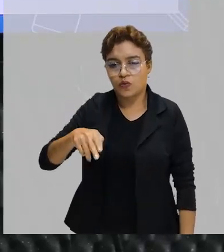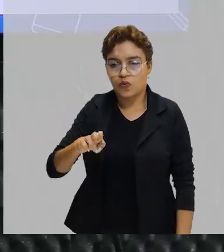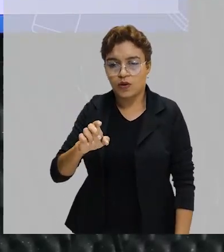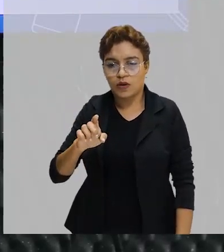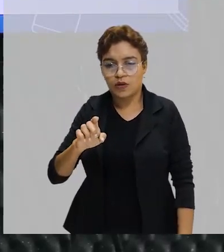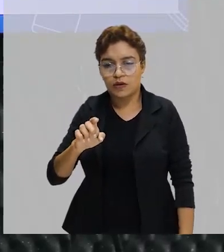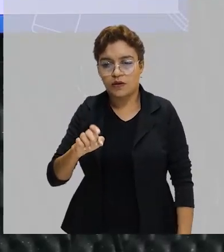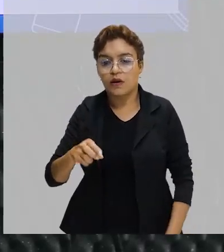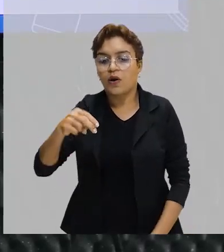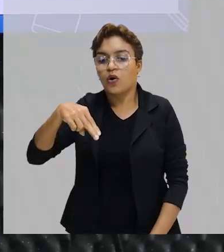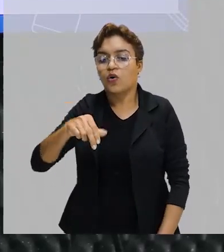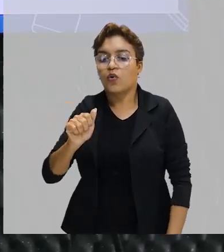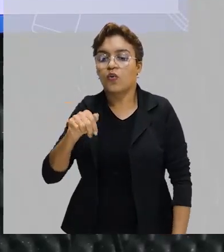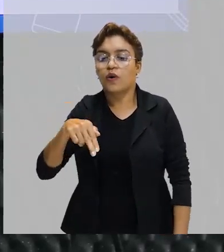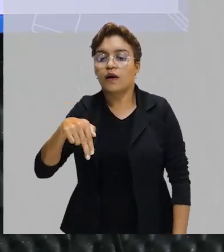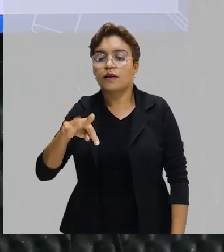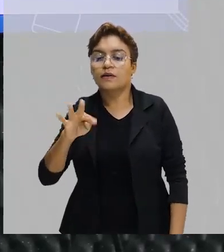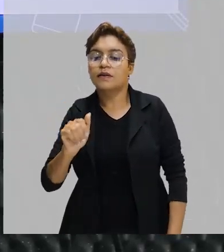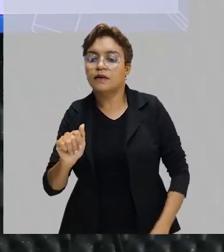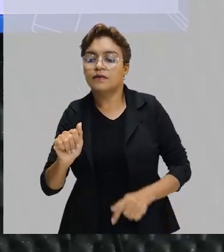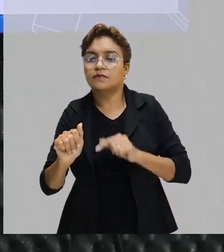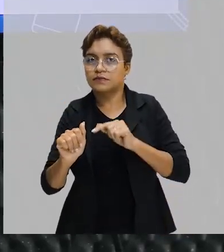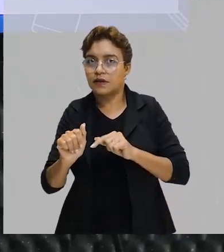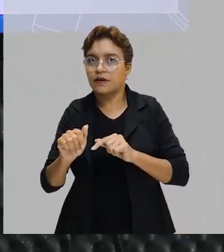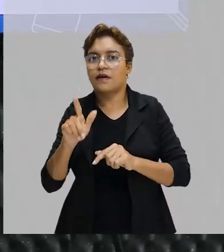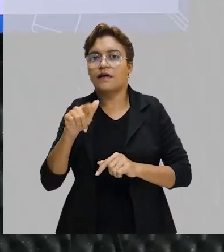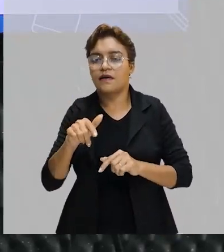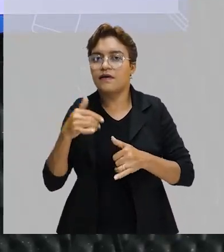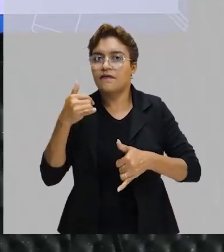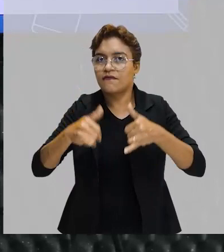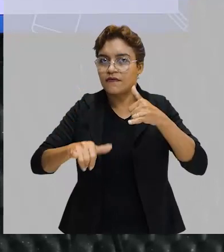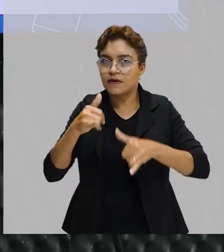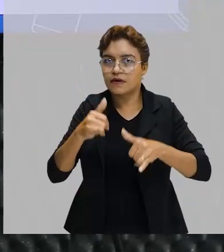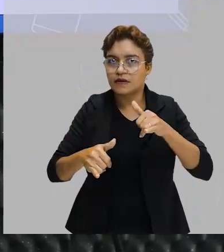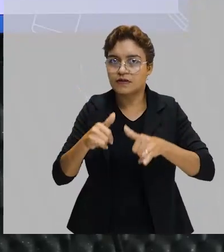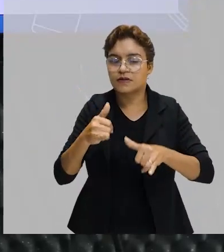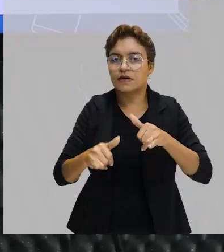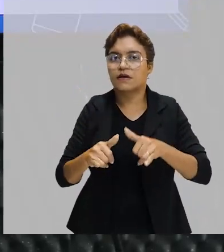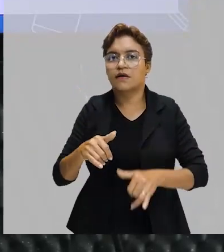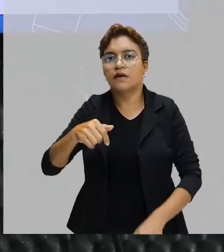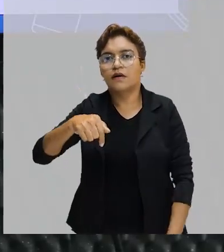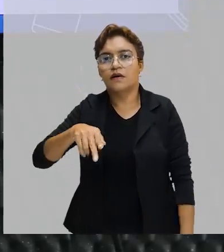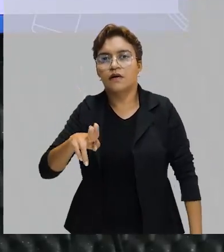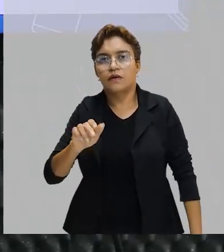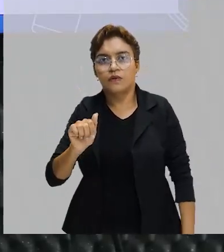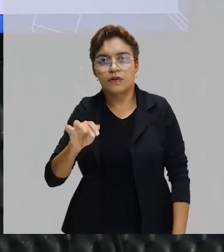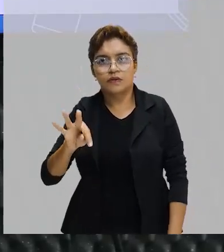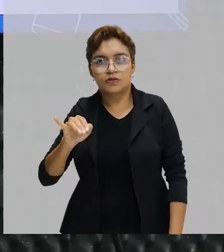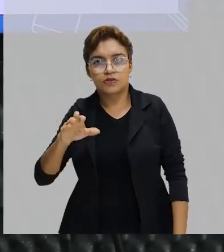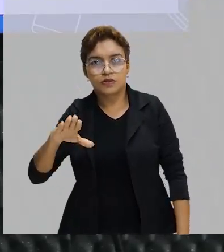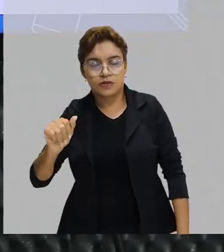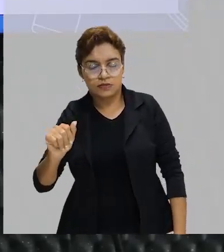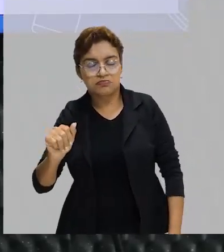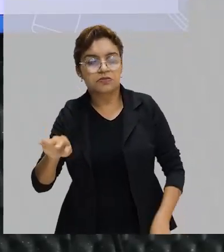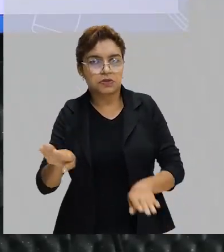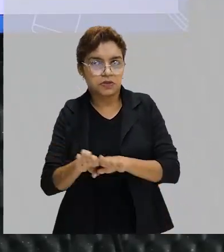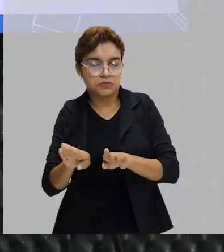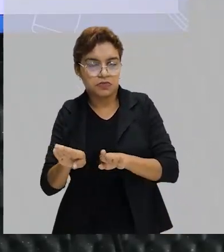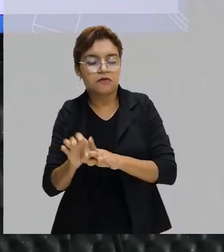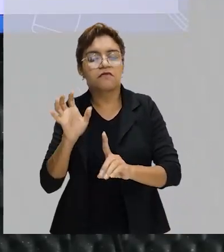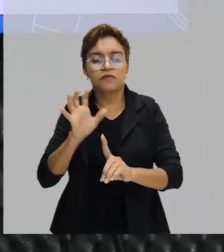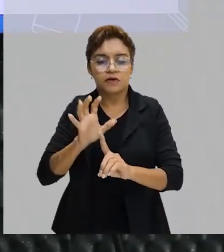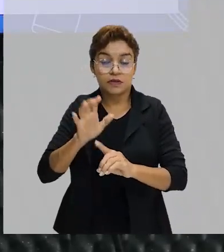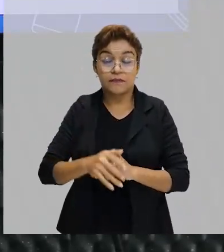Aqui vai surgir, né, a química quântica, a física quântica, né, o modelo quântico. Então, um elétron